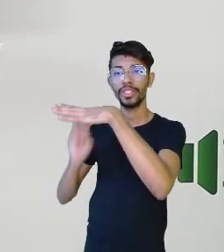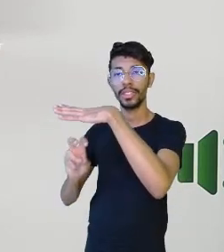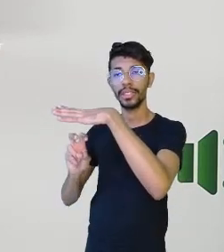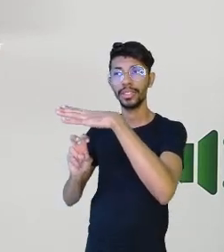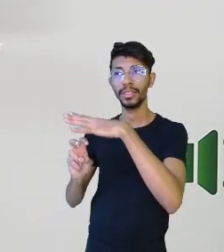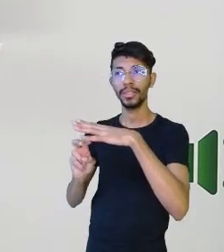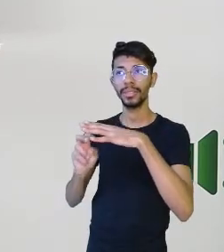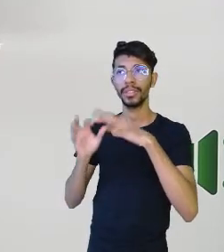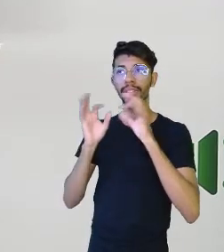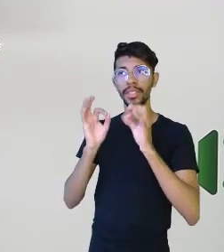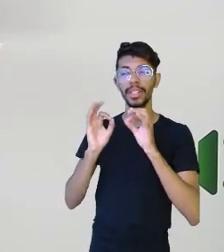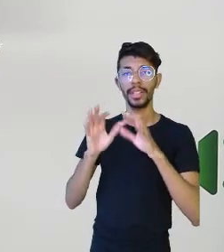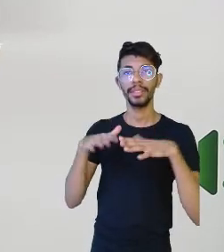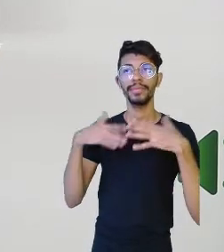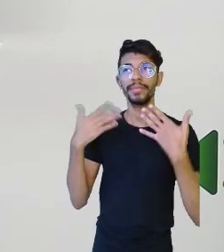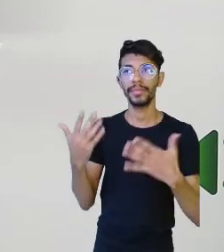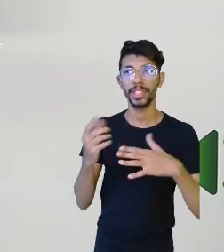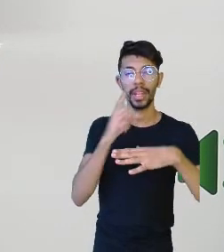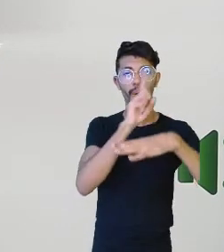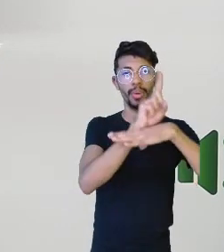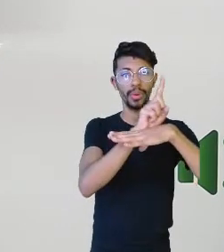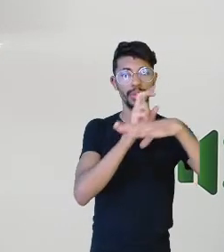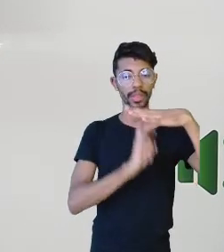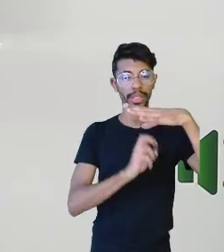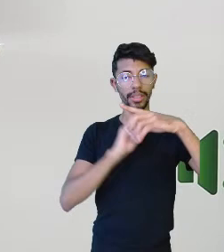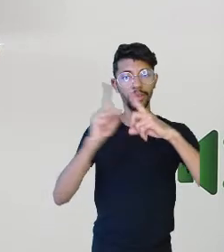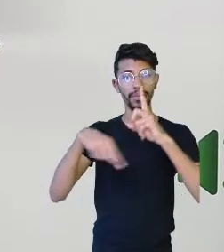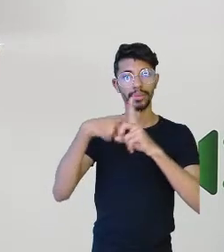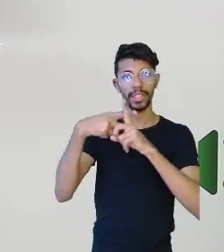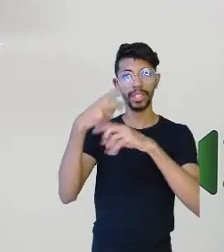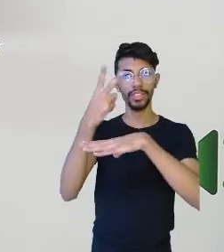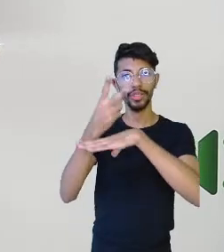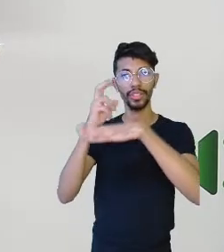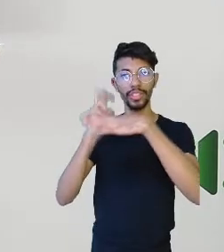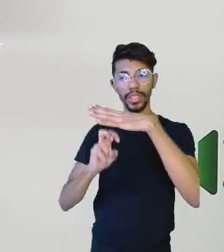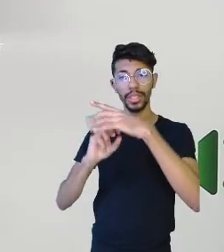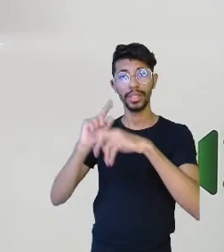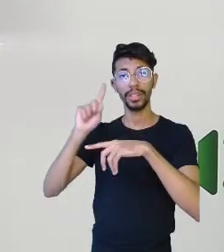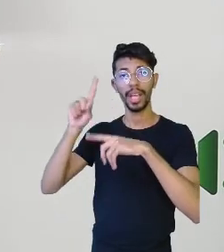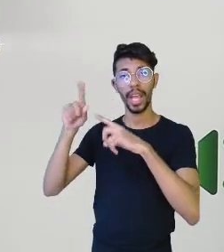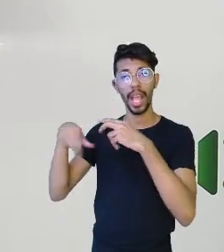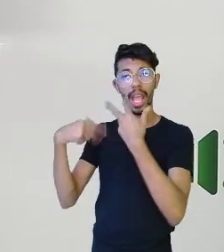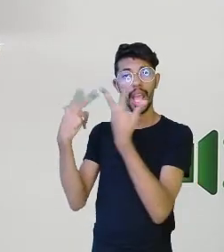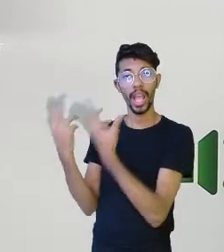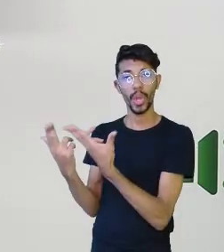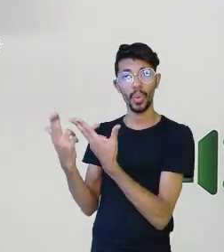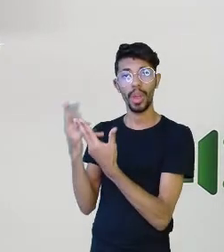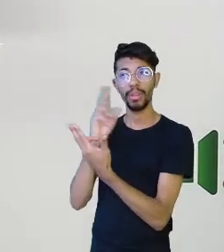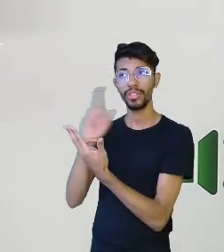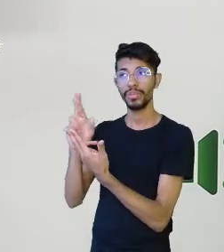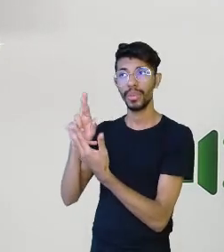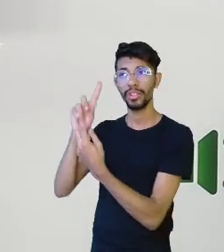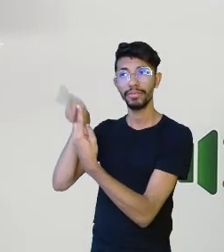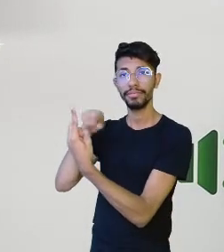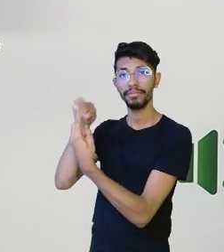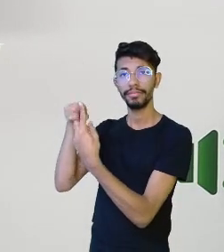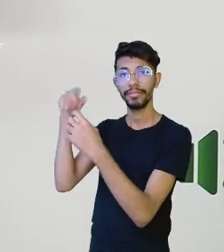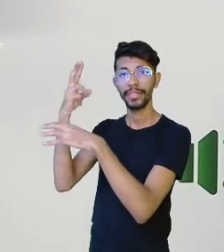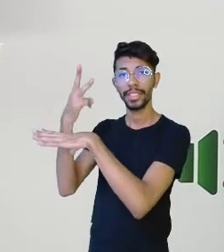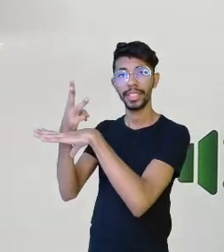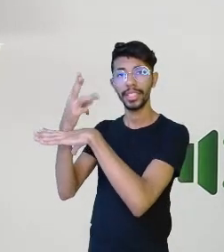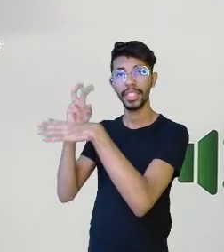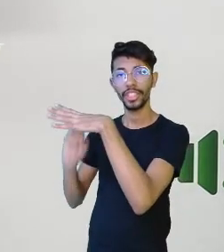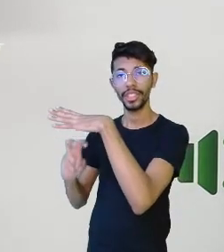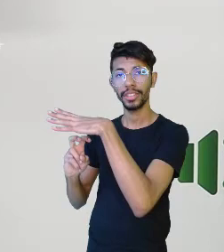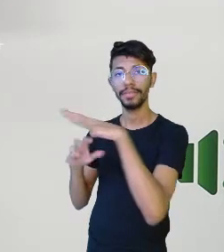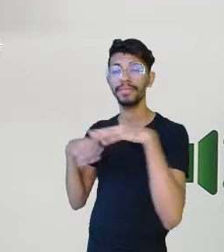3/5. 1/5 mais 2/5 é igual a 3/5. Preste atenção, você que está